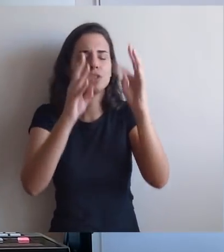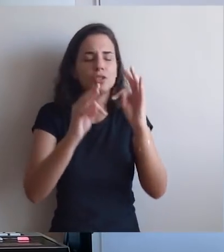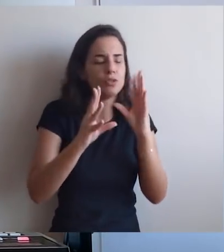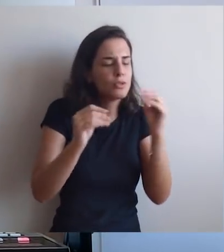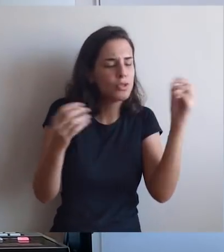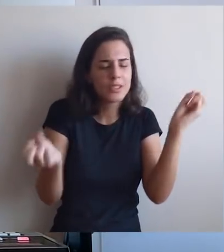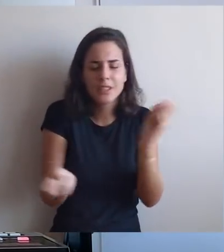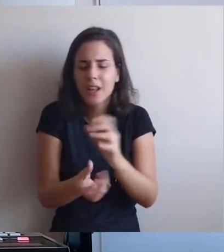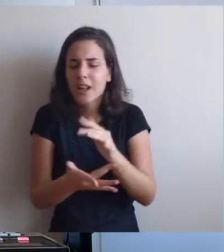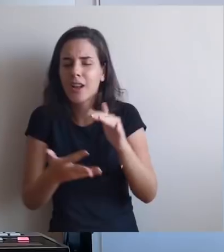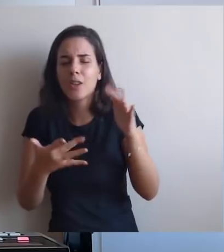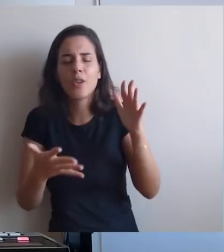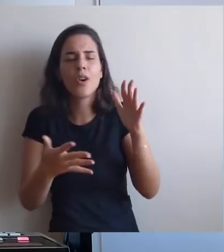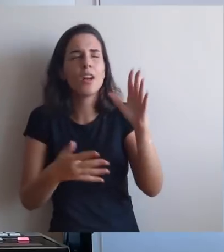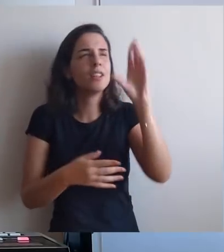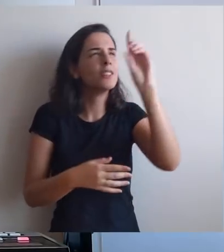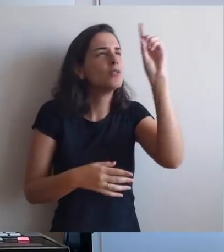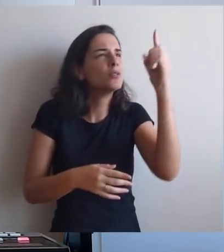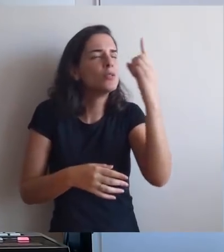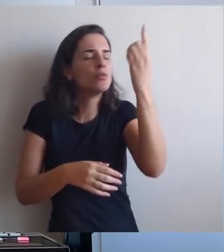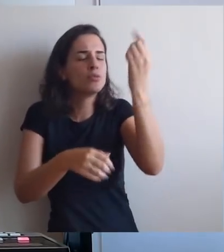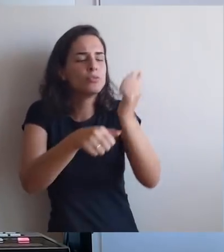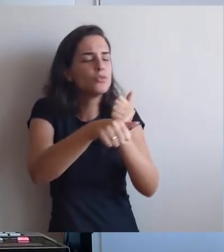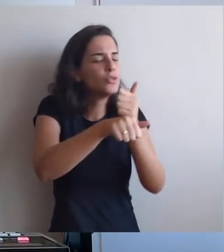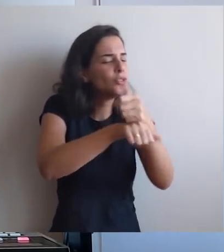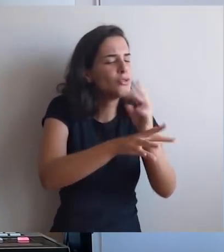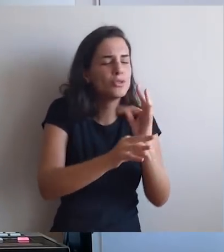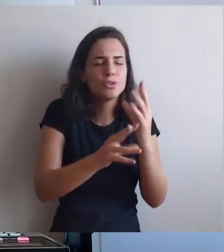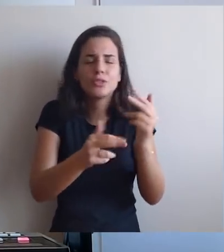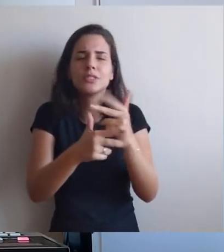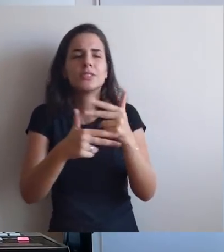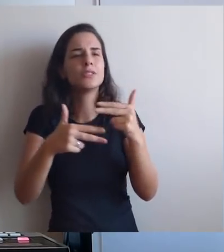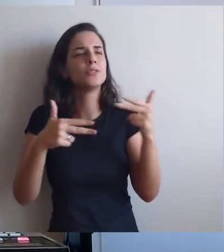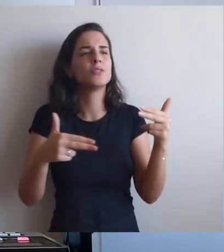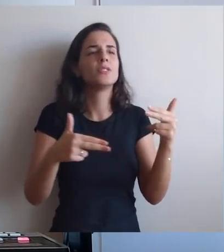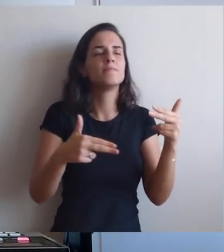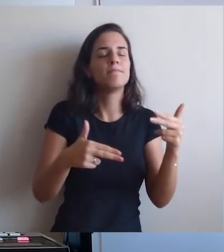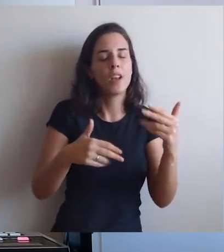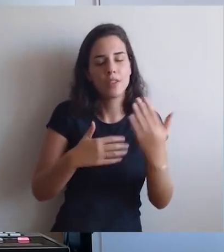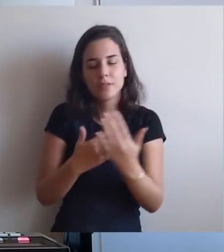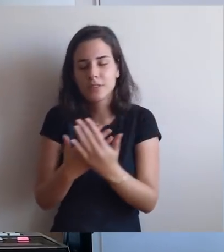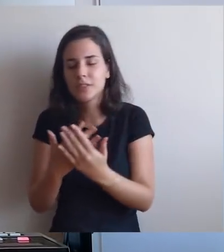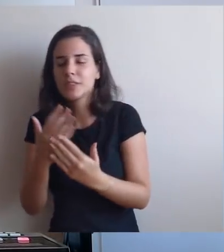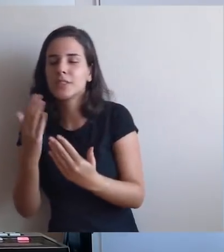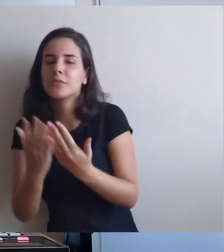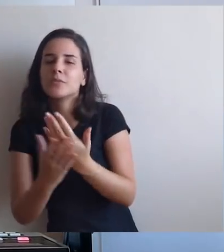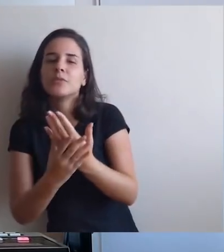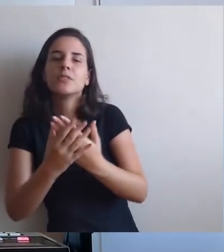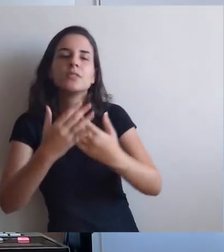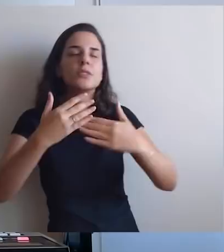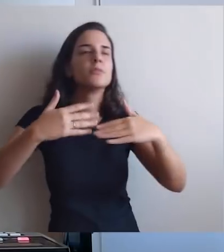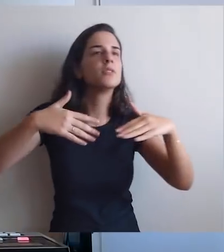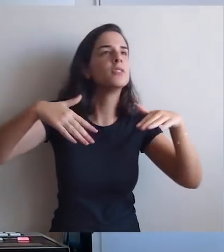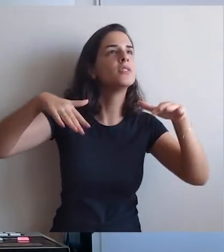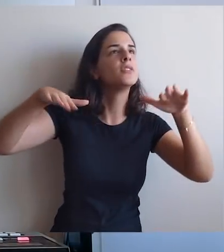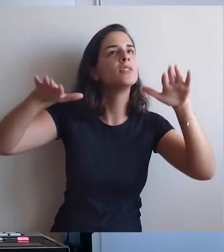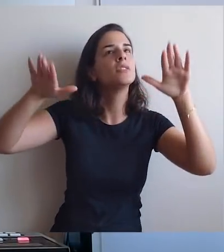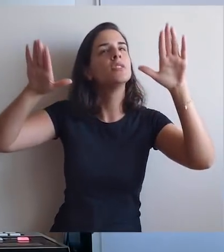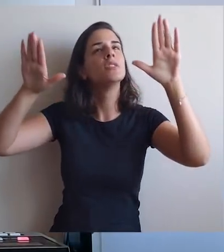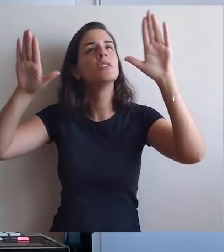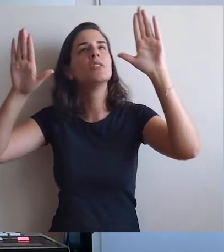de toda honra, de toda glória. Tu és o único merecedor de todas essas coisas, ó Deus. Adore.